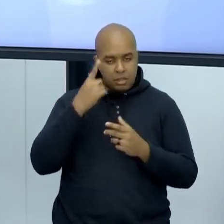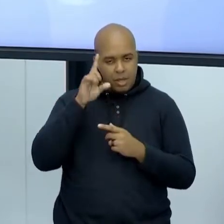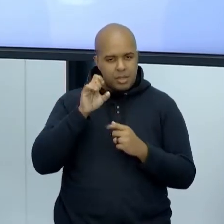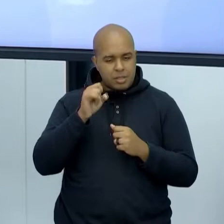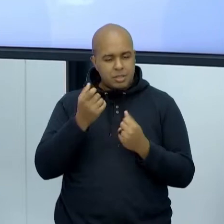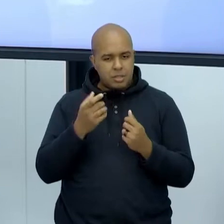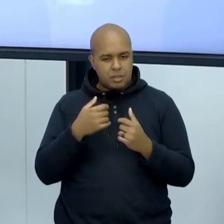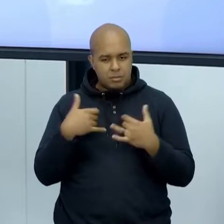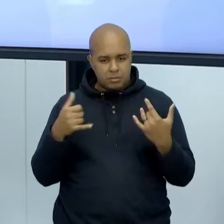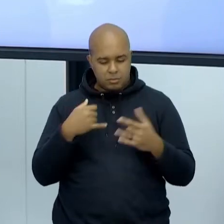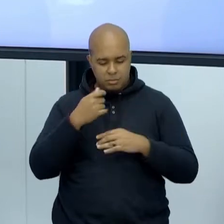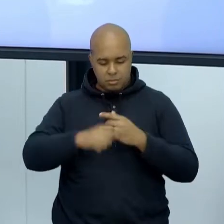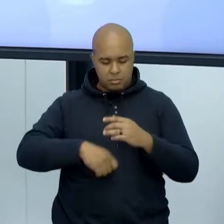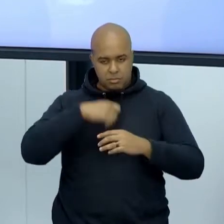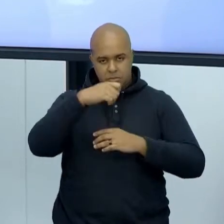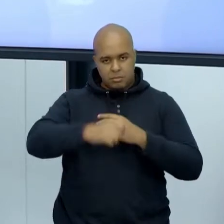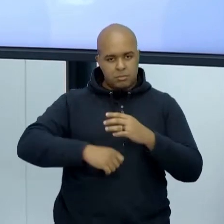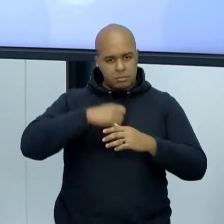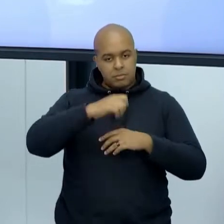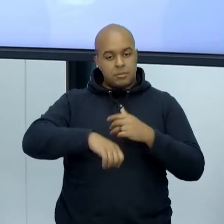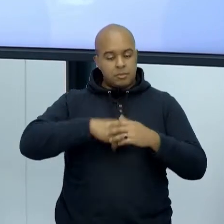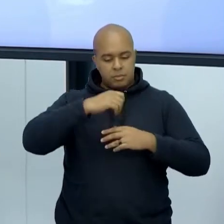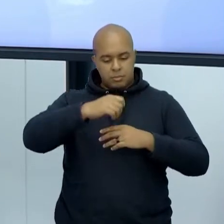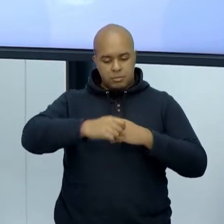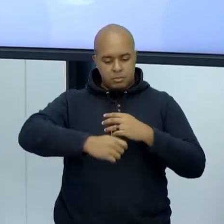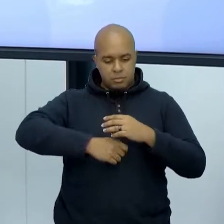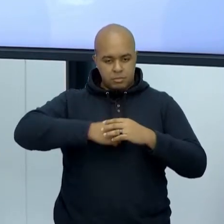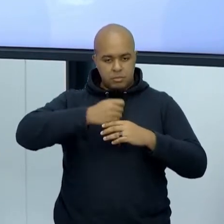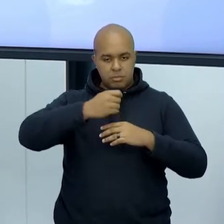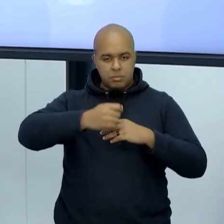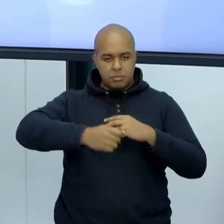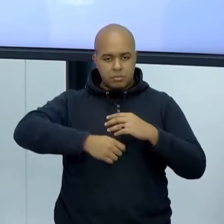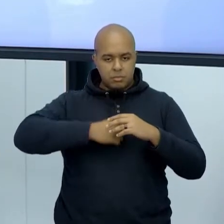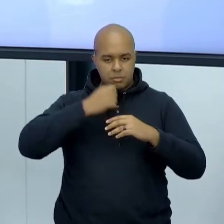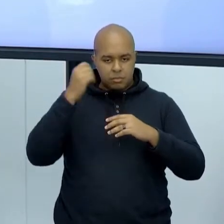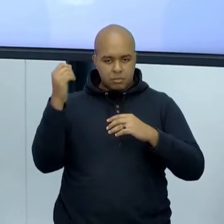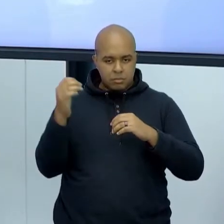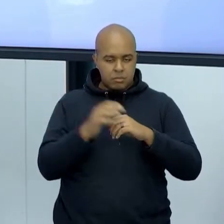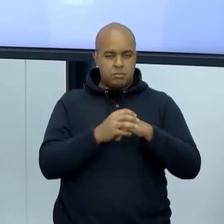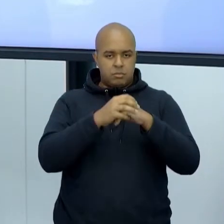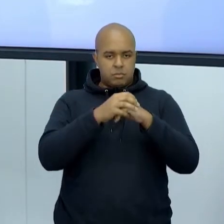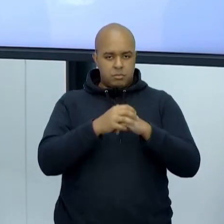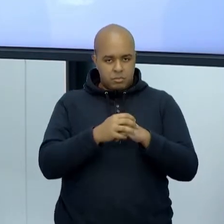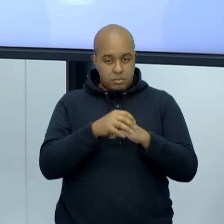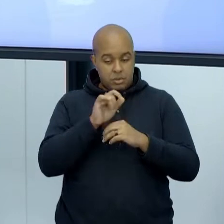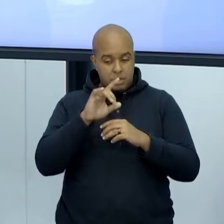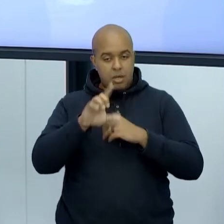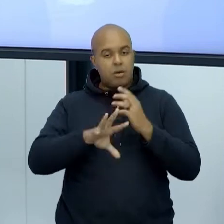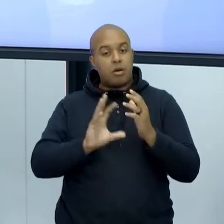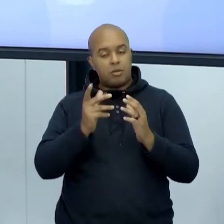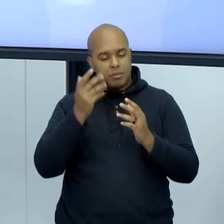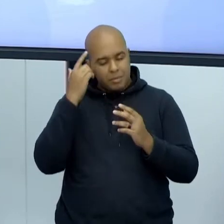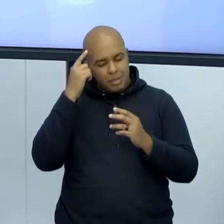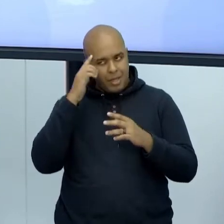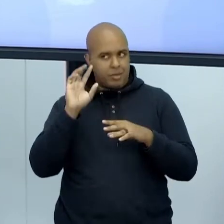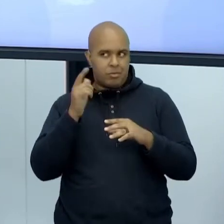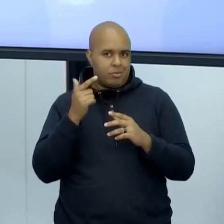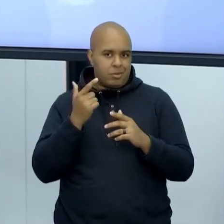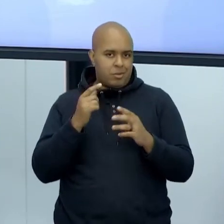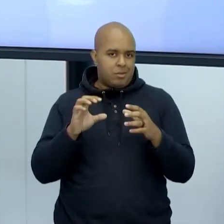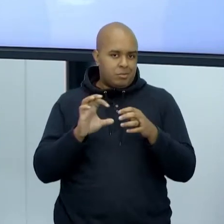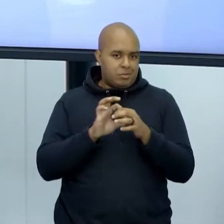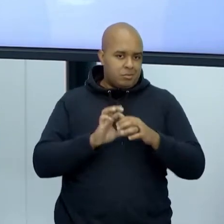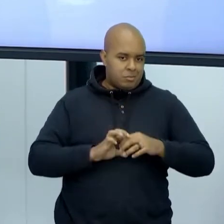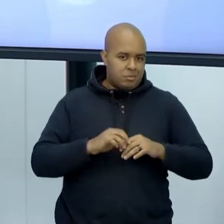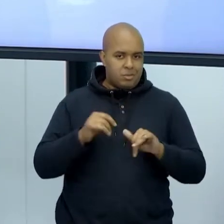se o elétron está girando aqui, ele vai gastando energia, uma hora ele ia se chocar com o núcleo. E se isso acontecesse, não existiriam as